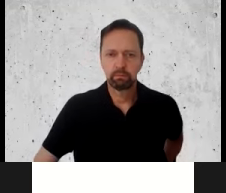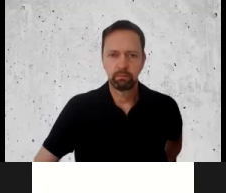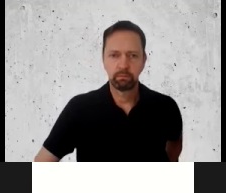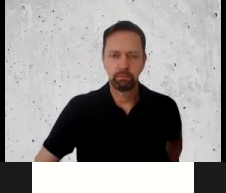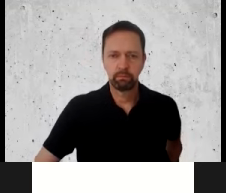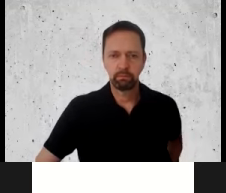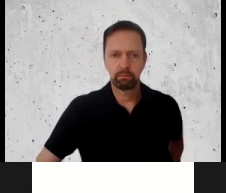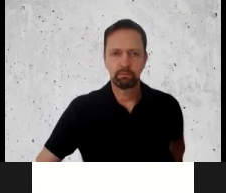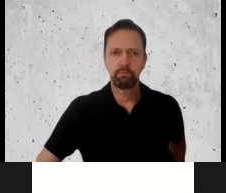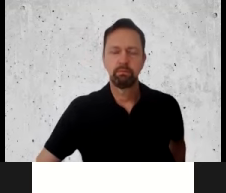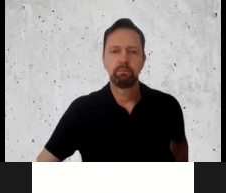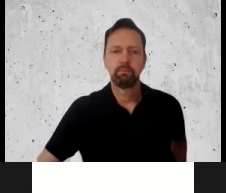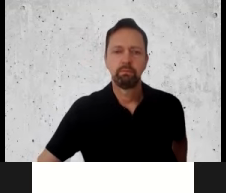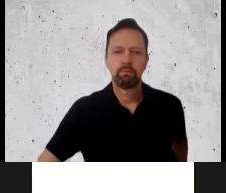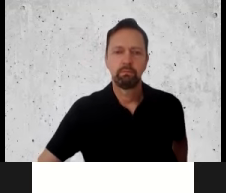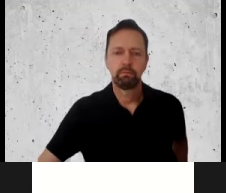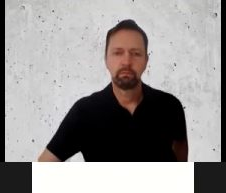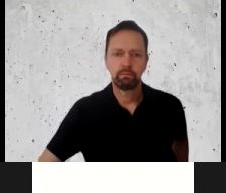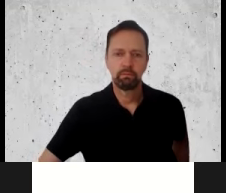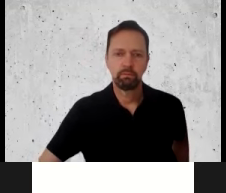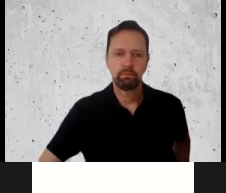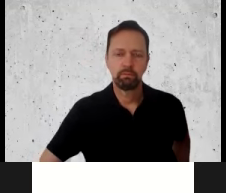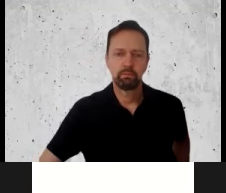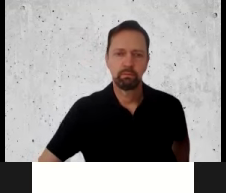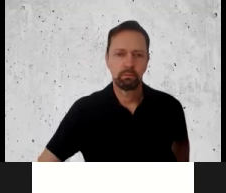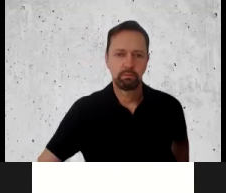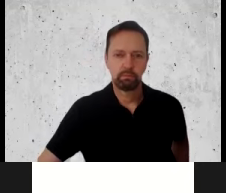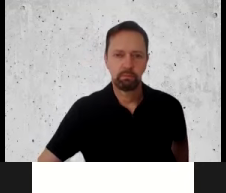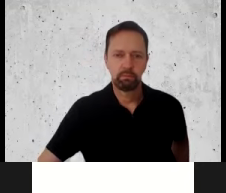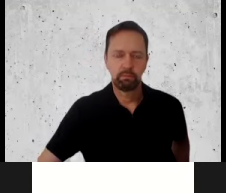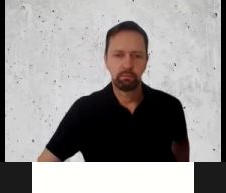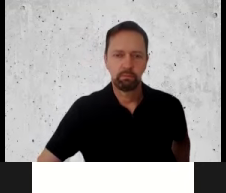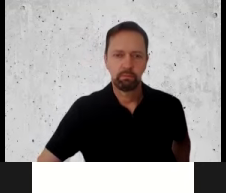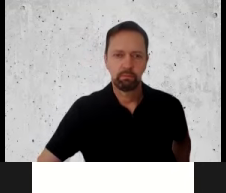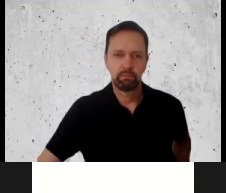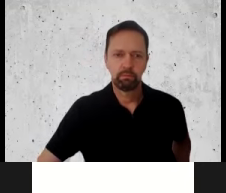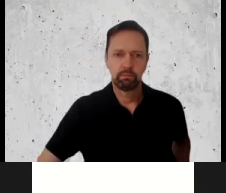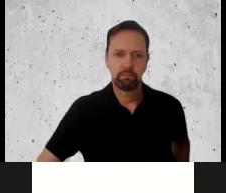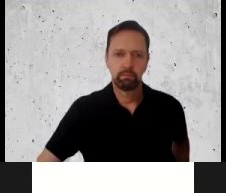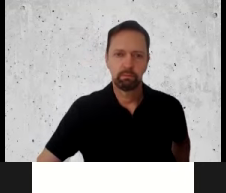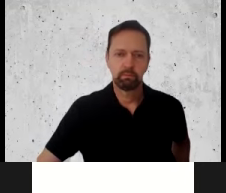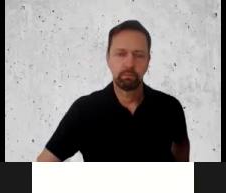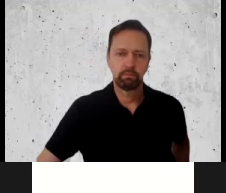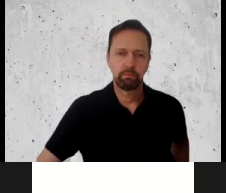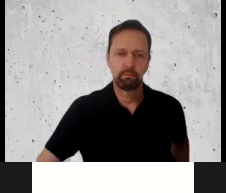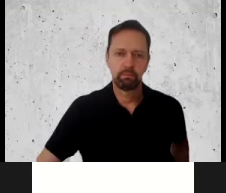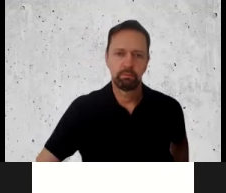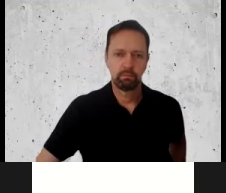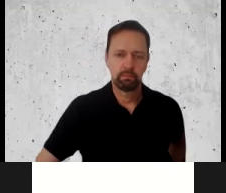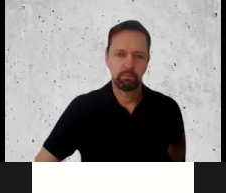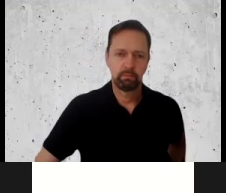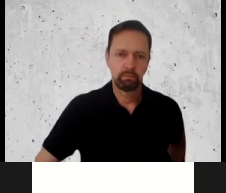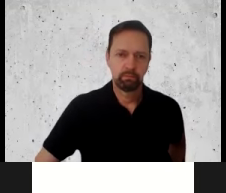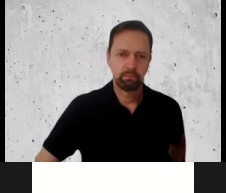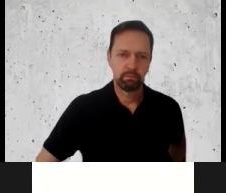falando, o judiciário deve desalojar ou não deve desalojar alguém que não tem? Eu não sei essa resposta. O fato é, a